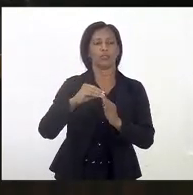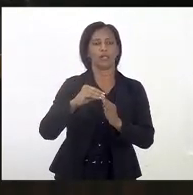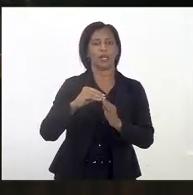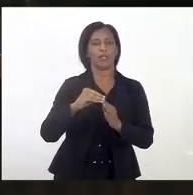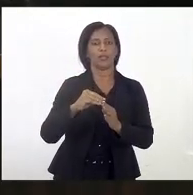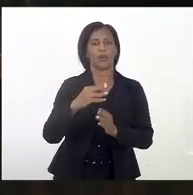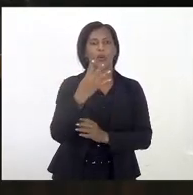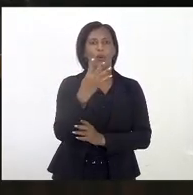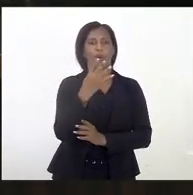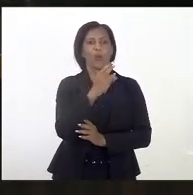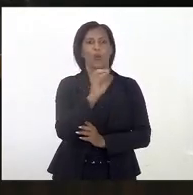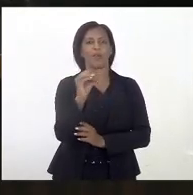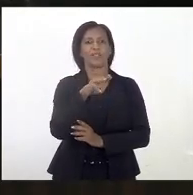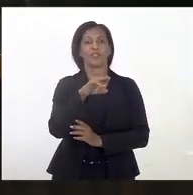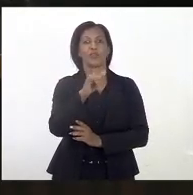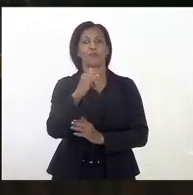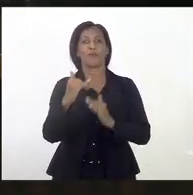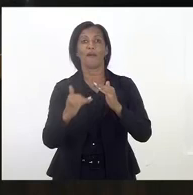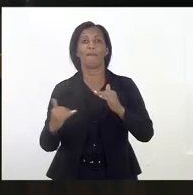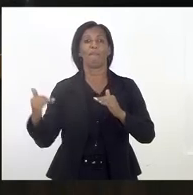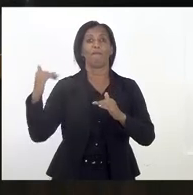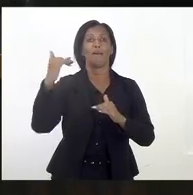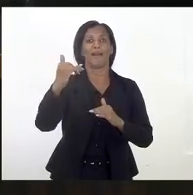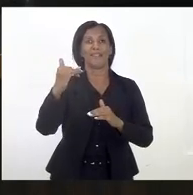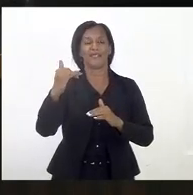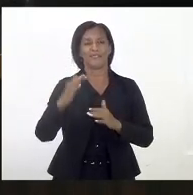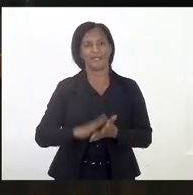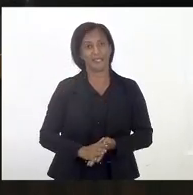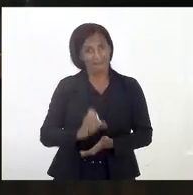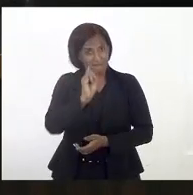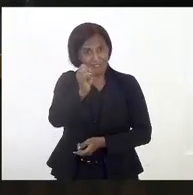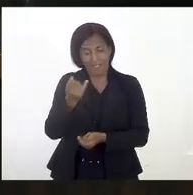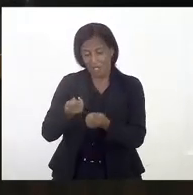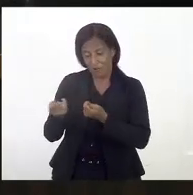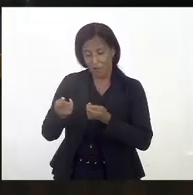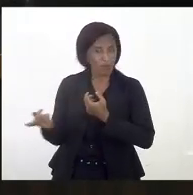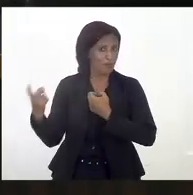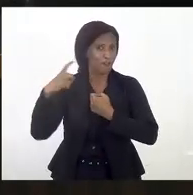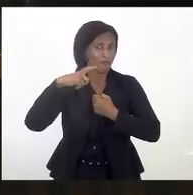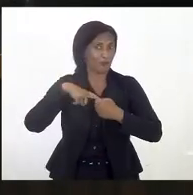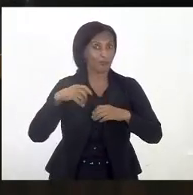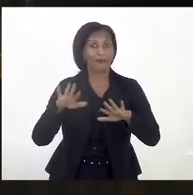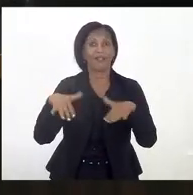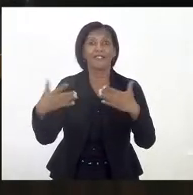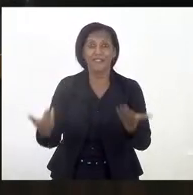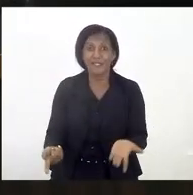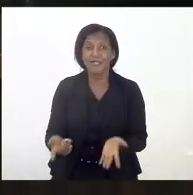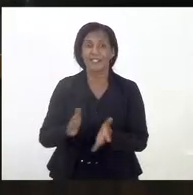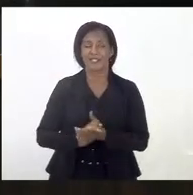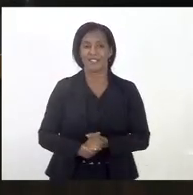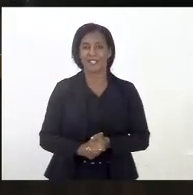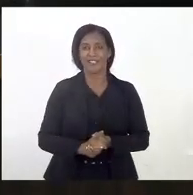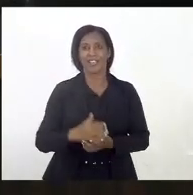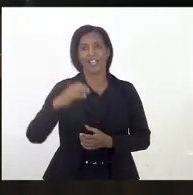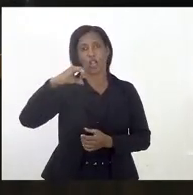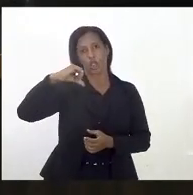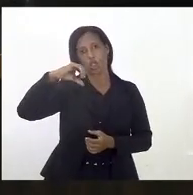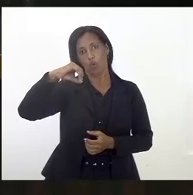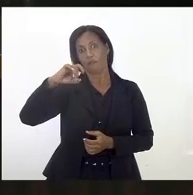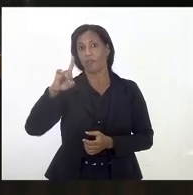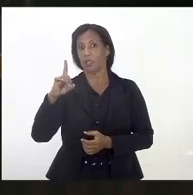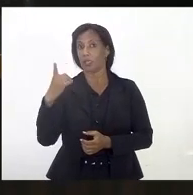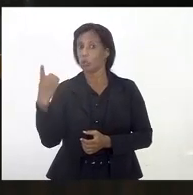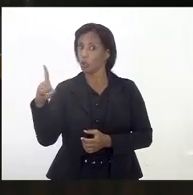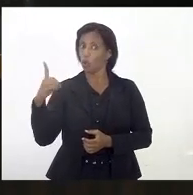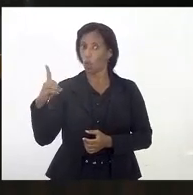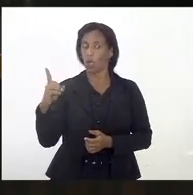400 mil Barris dia mais de produção que não é nada sei que eu não ia voltar isso aí Aí sim naquela prisão de 90 horas é possível